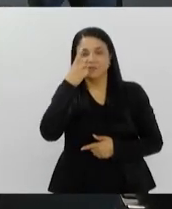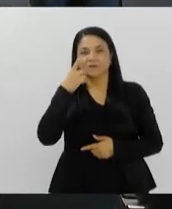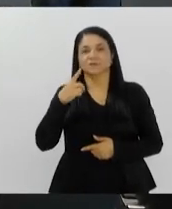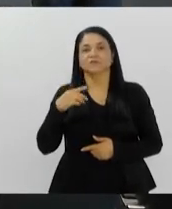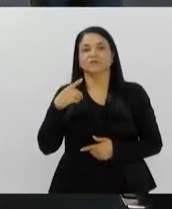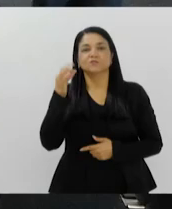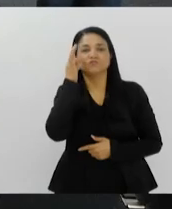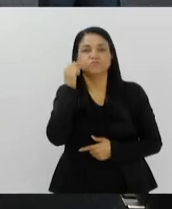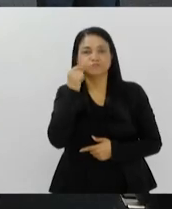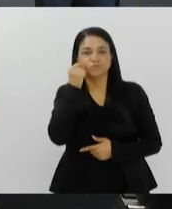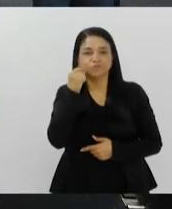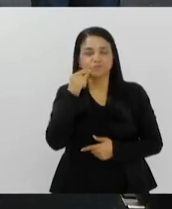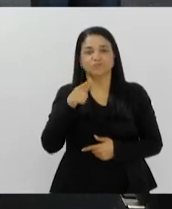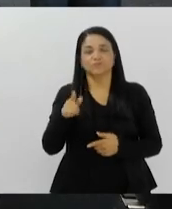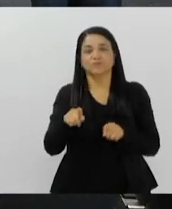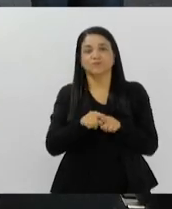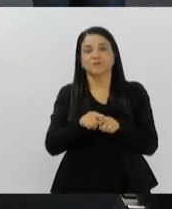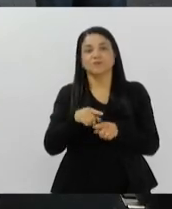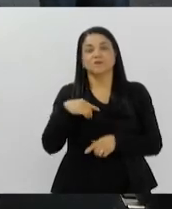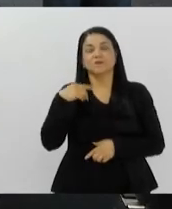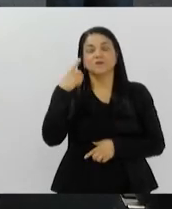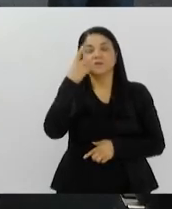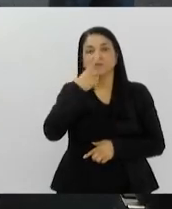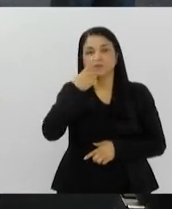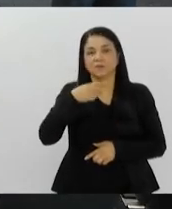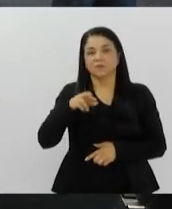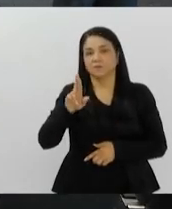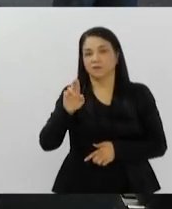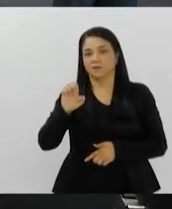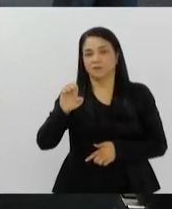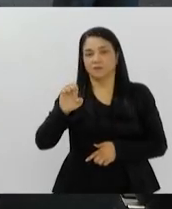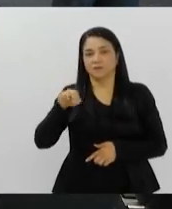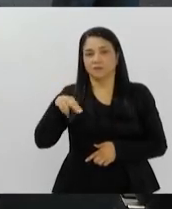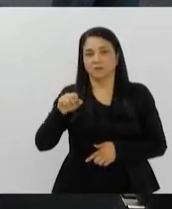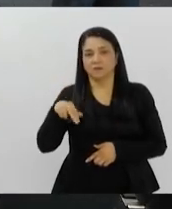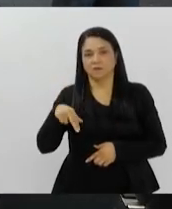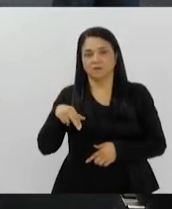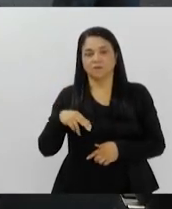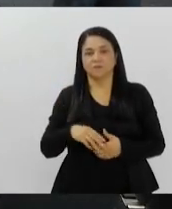Ratinho. Deputado Renan Jordi.